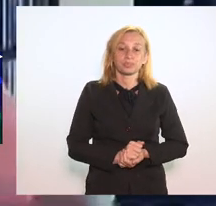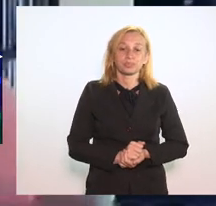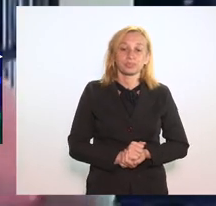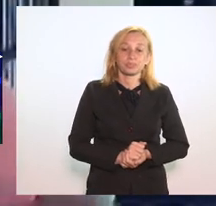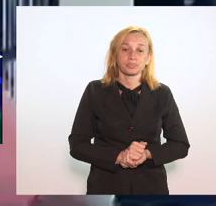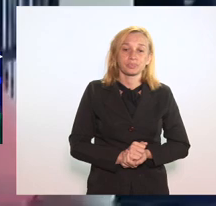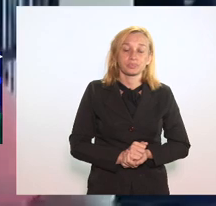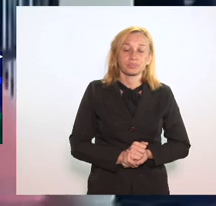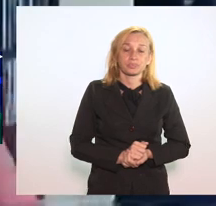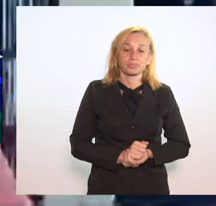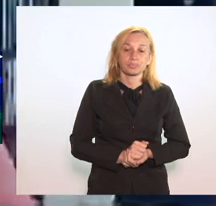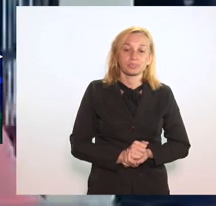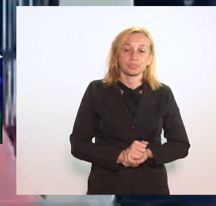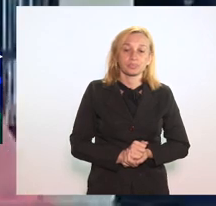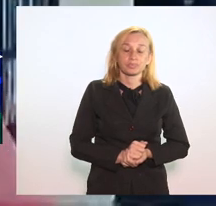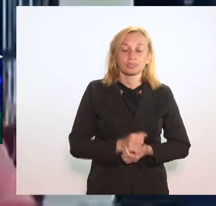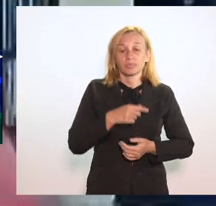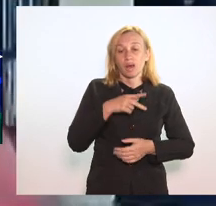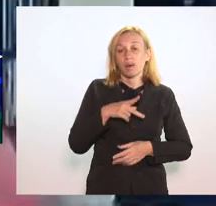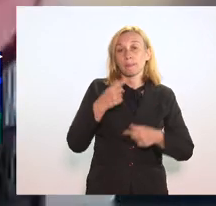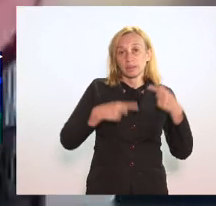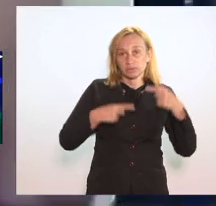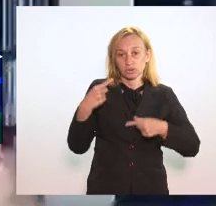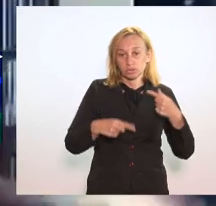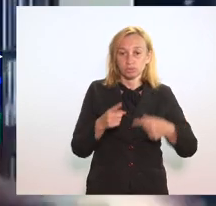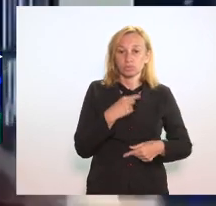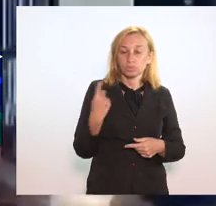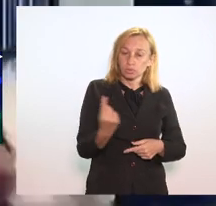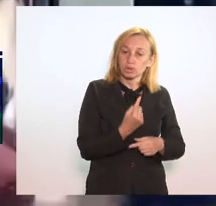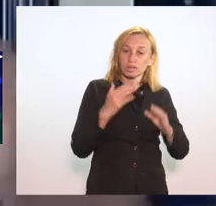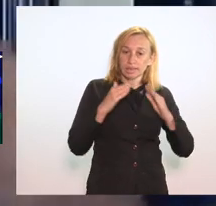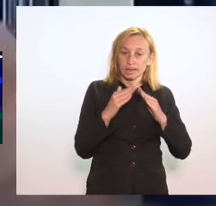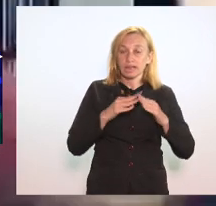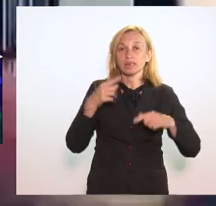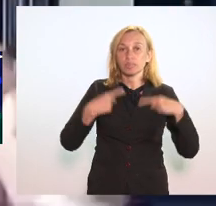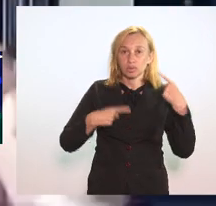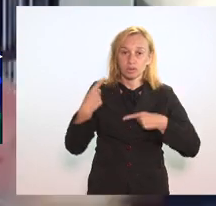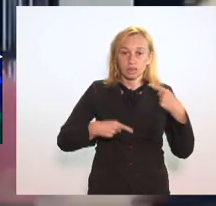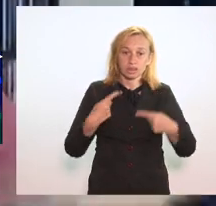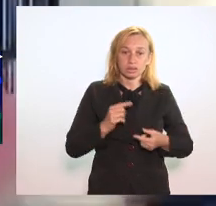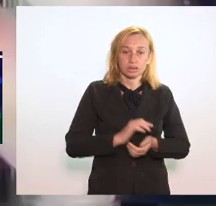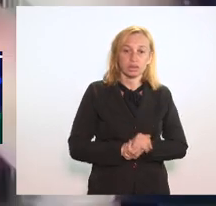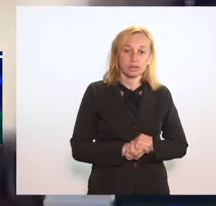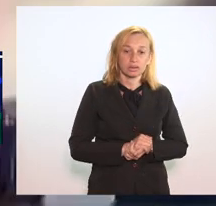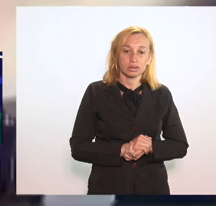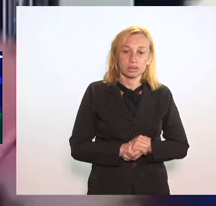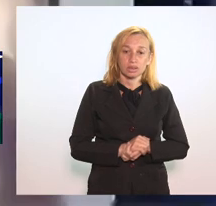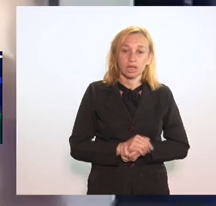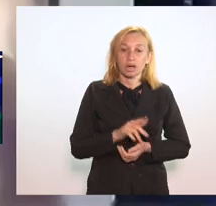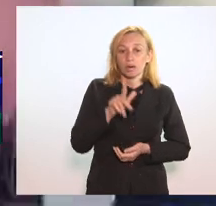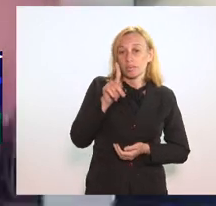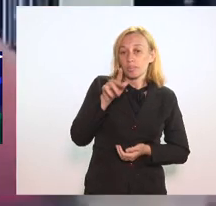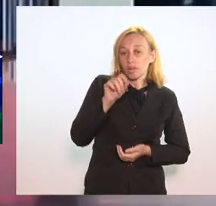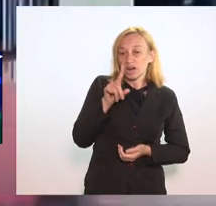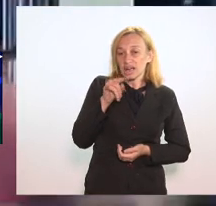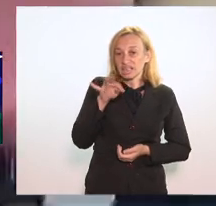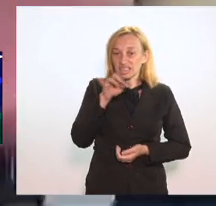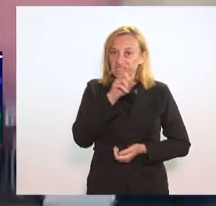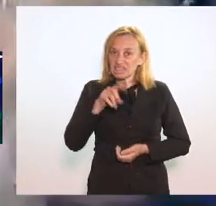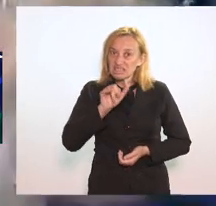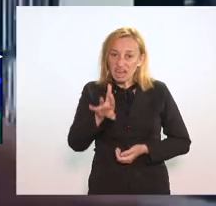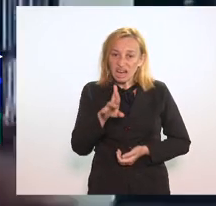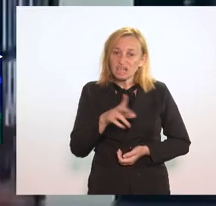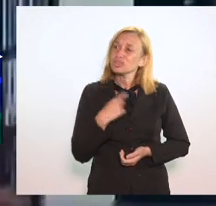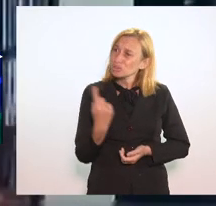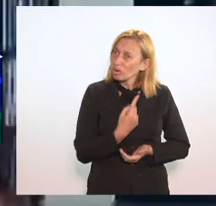de caráter político nós somos uma casaco rica As pessoas dizem quando para aqui o que é politizar politizar o que